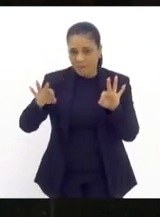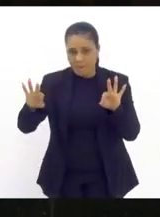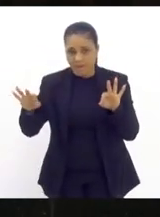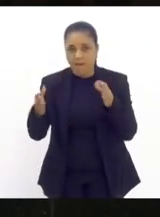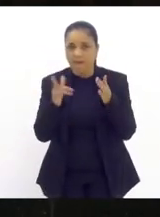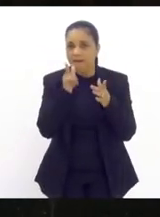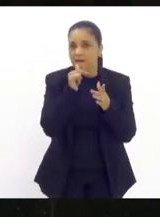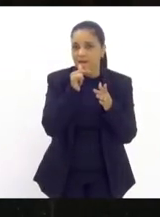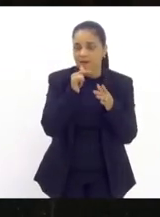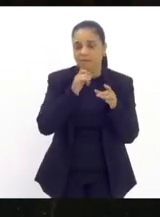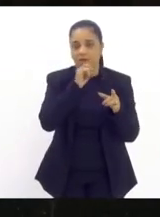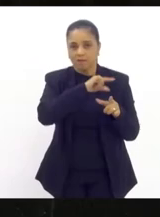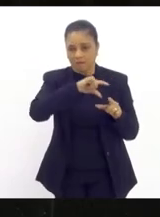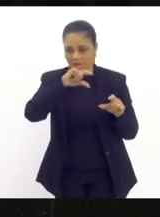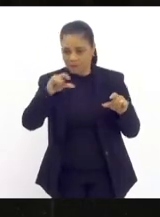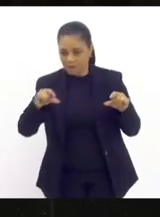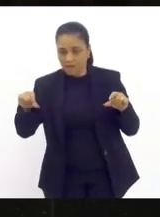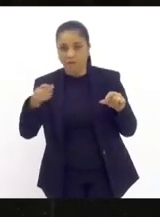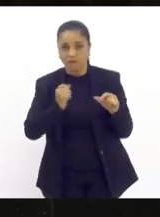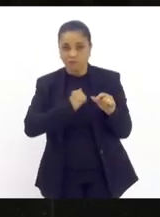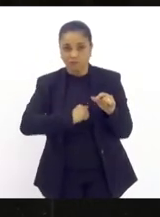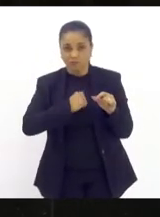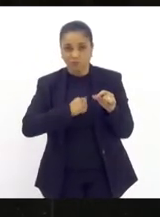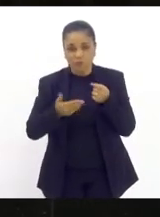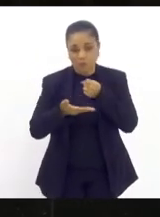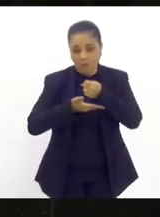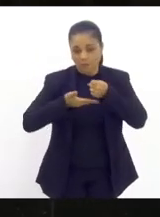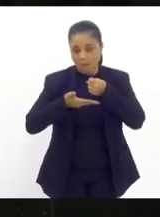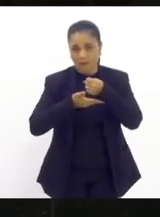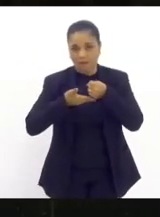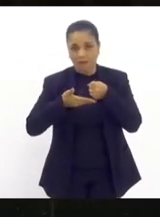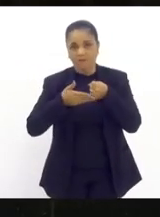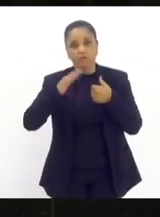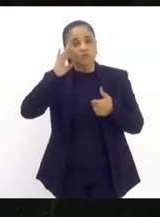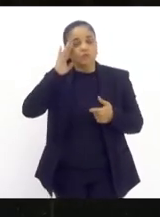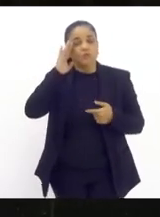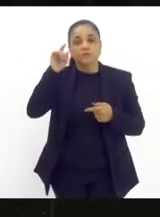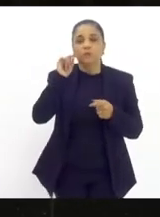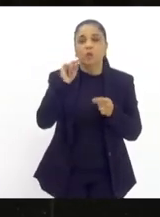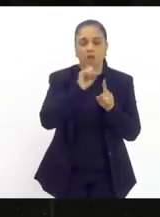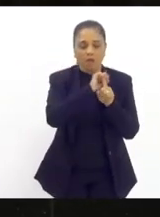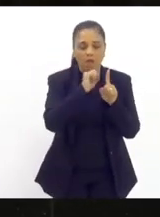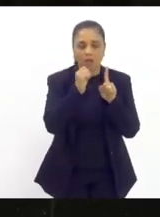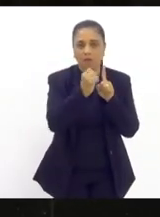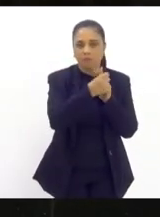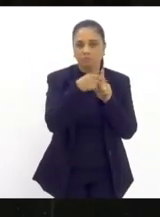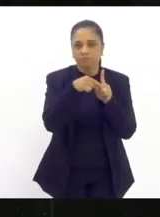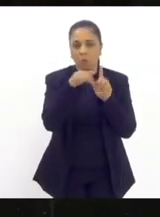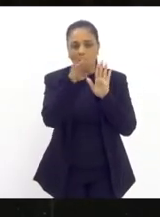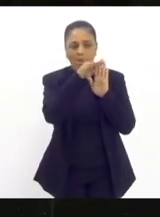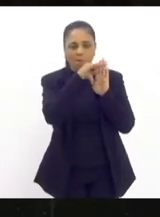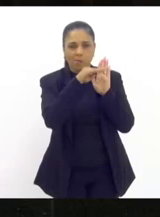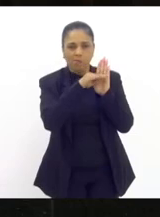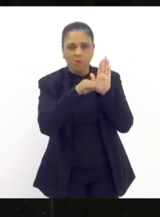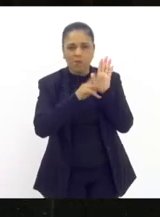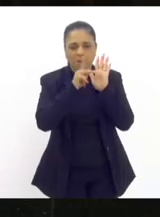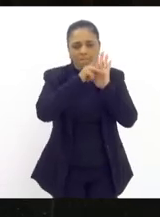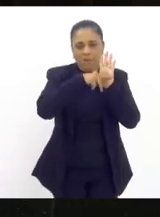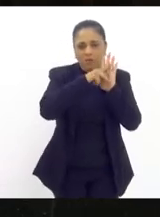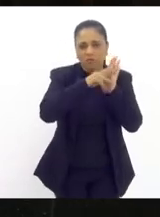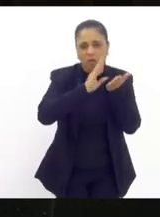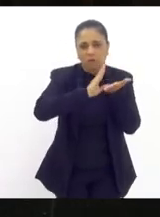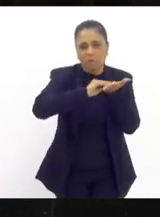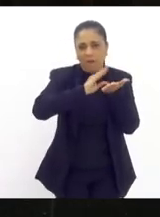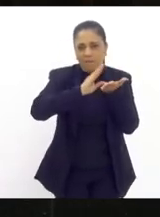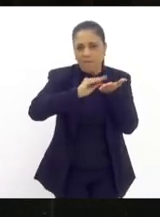fundamentos a efetividade social dos seus programas de seus projetos e